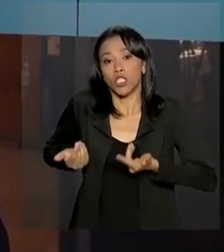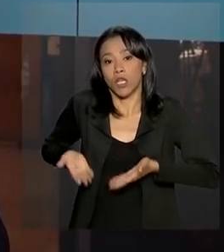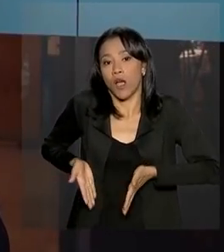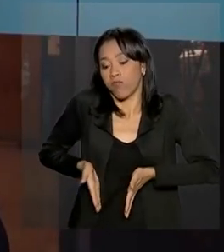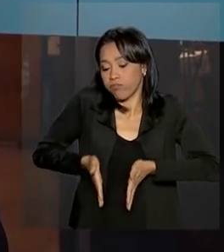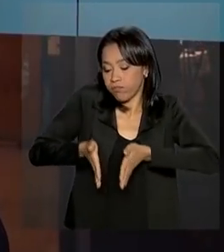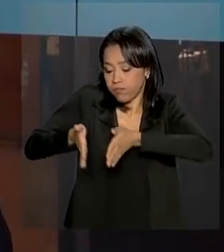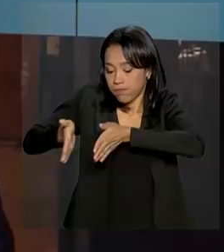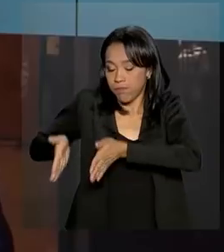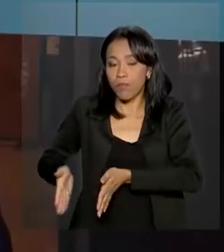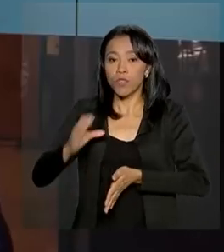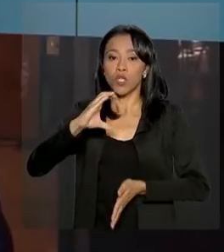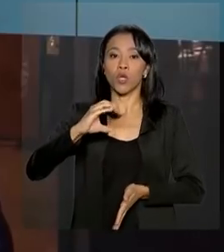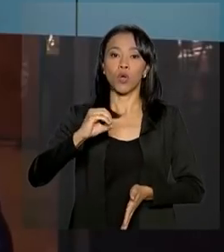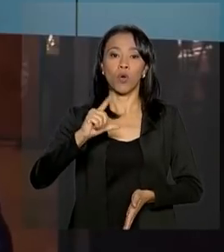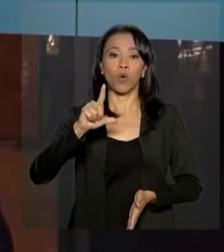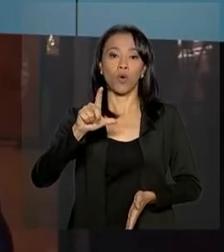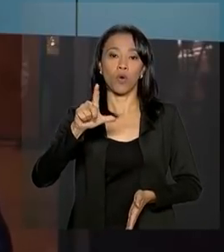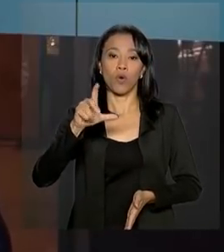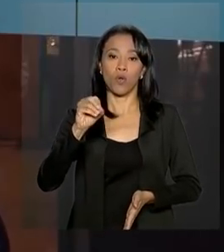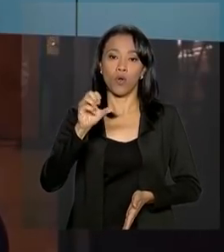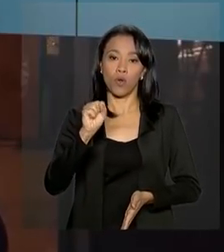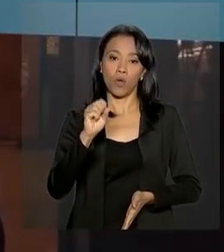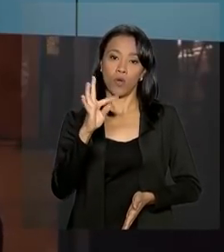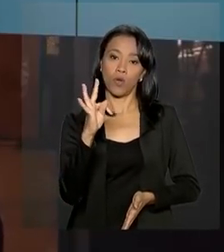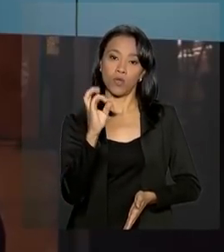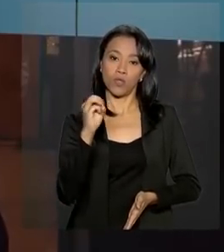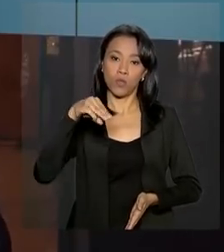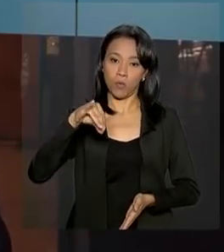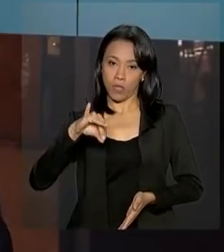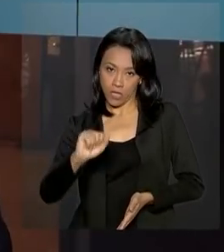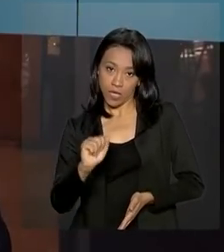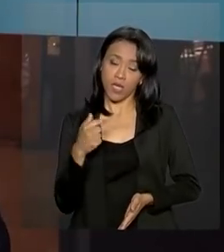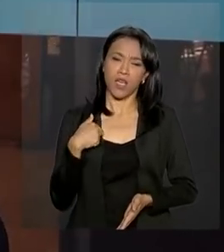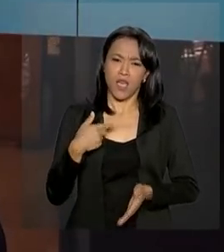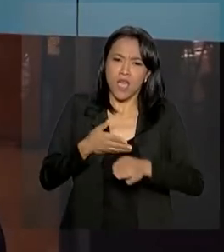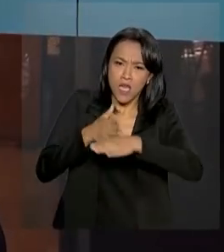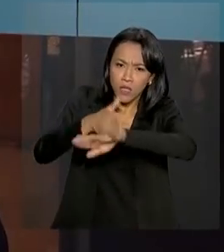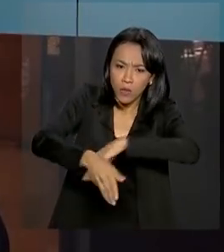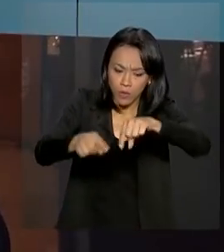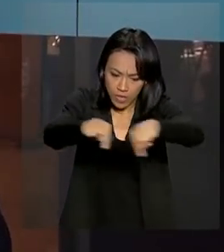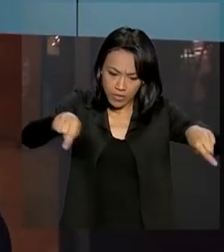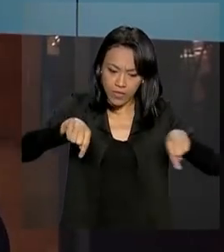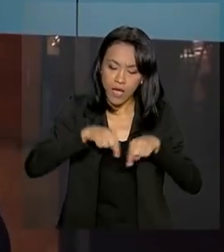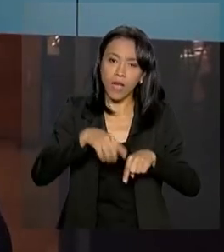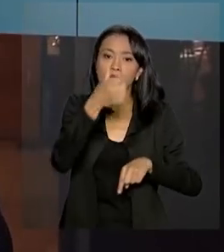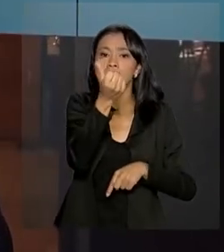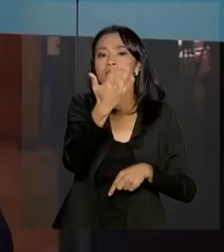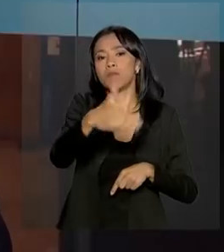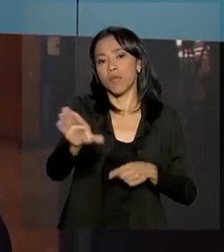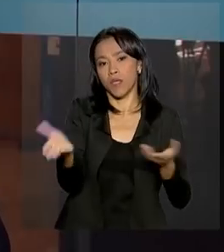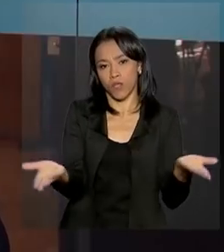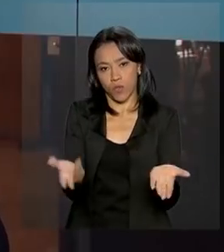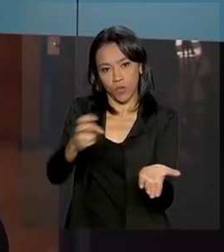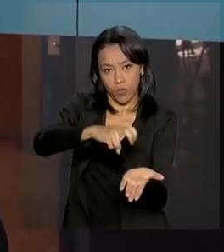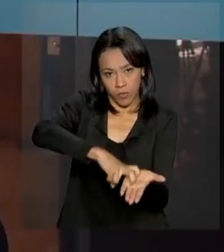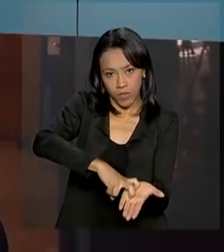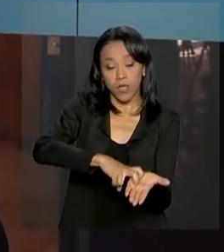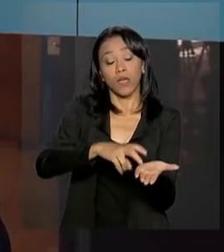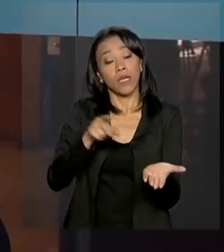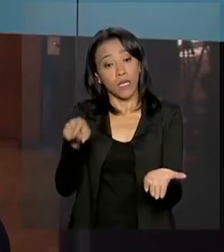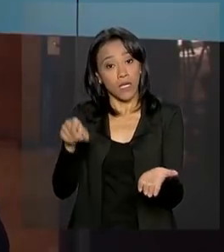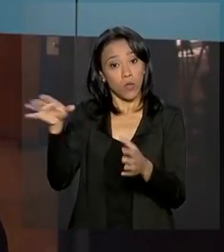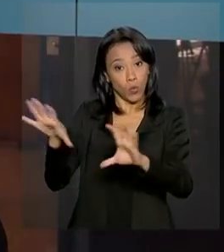de colostomia. Ele entrou no centro cirúrgico por volta de 6:30 da manhã de hoje e a equipe médica estima que